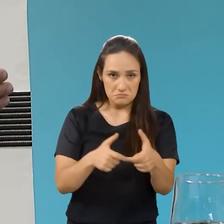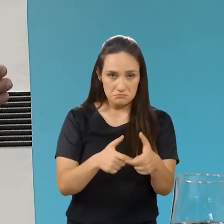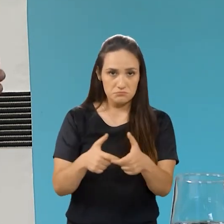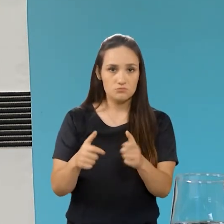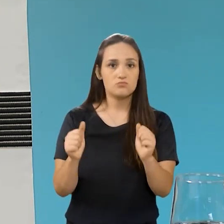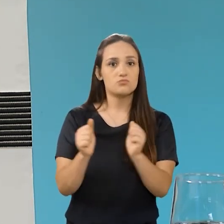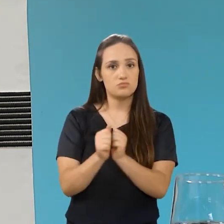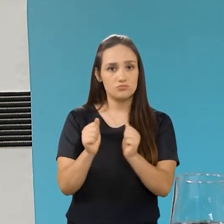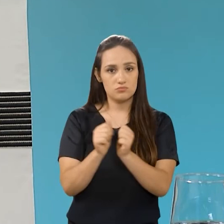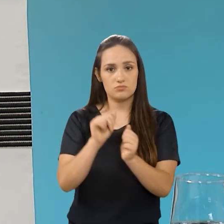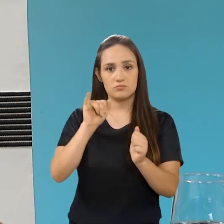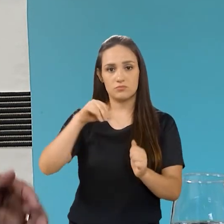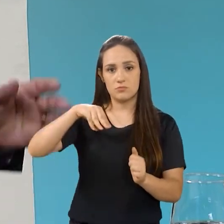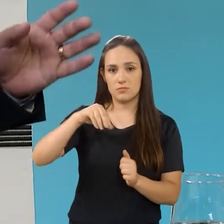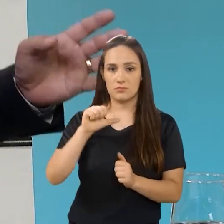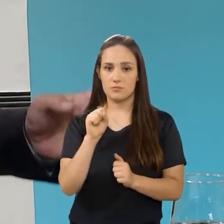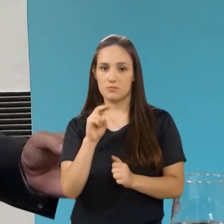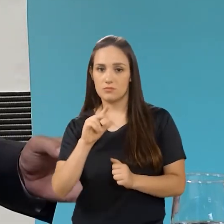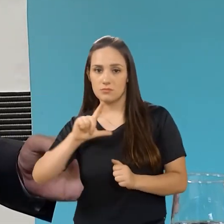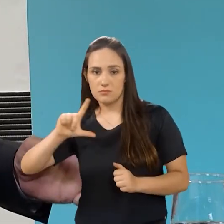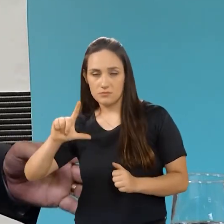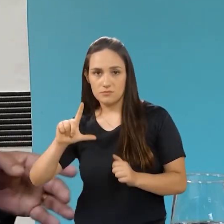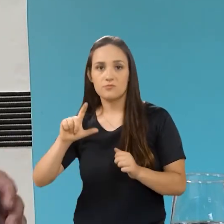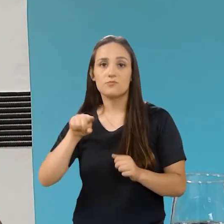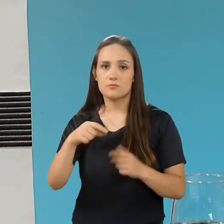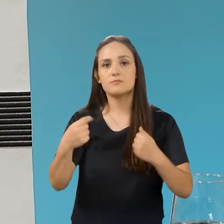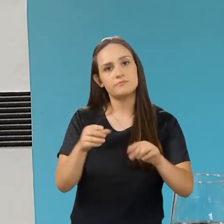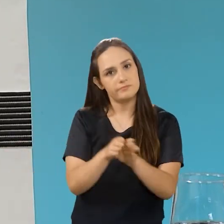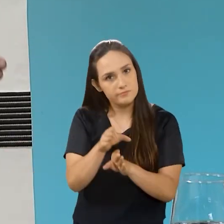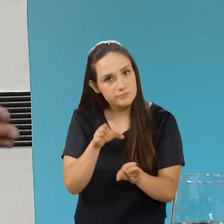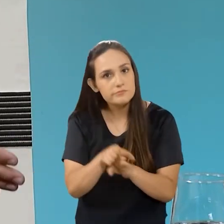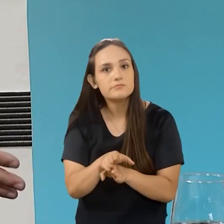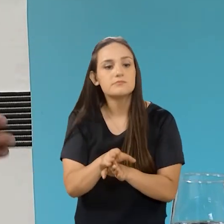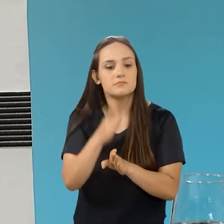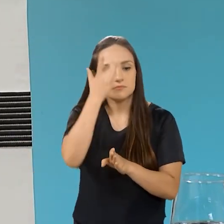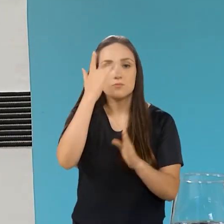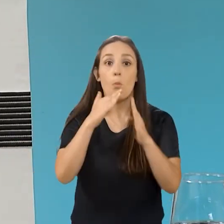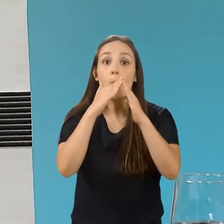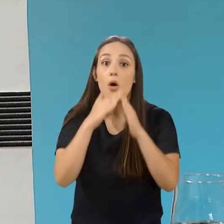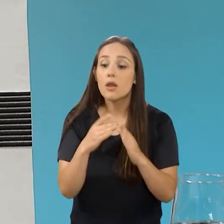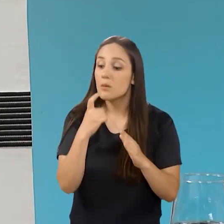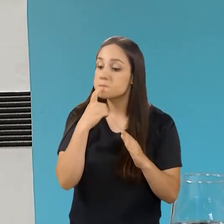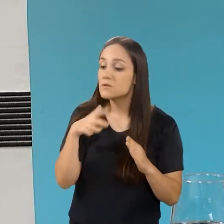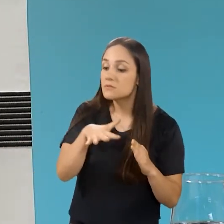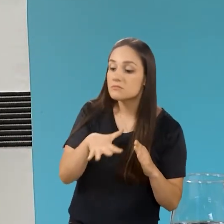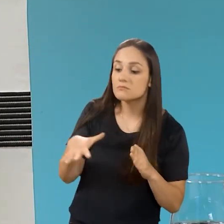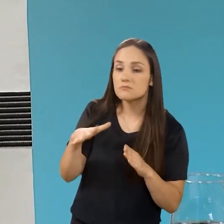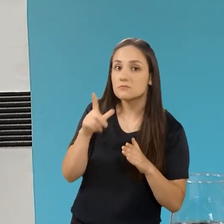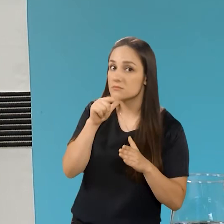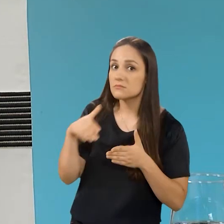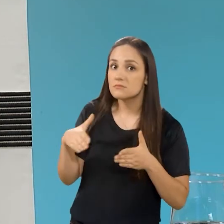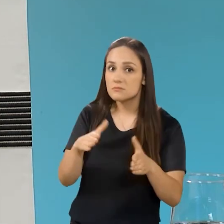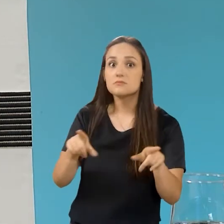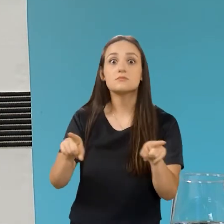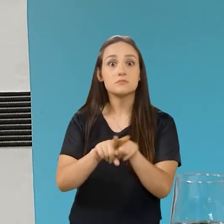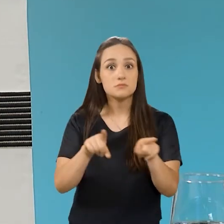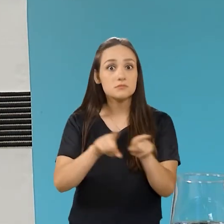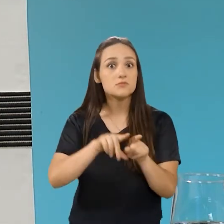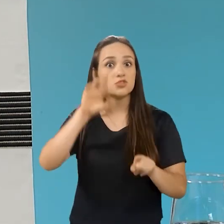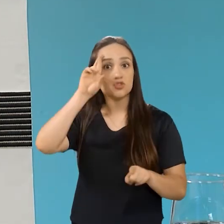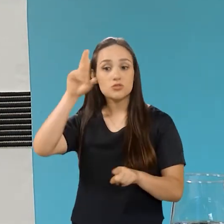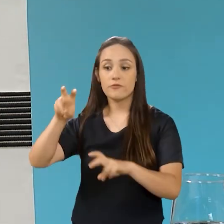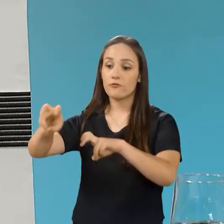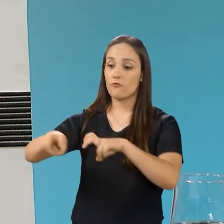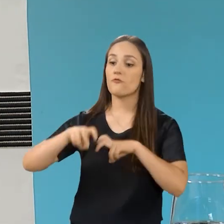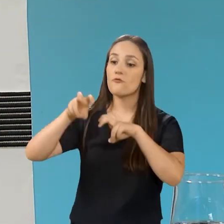o IMASU, buscam o quê? Primeiro, você orientar. Você tem que orientar o ribeirinho, você tem que orientar o homem pantaneiro de